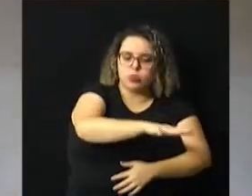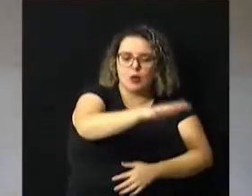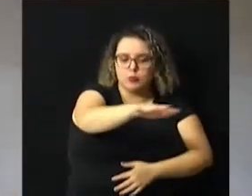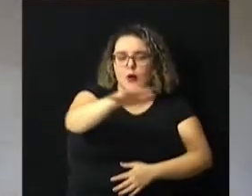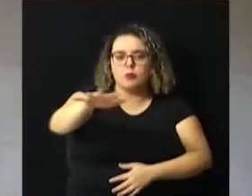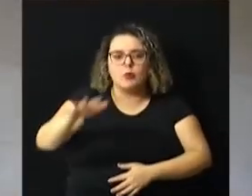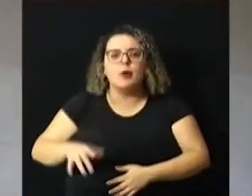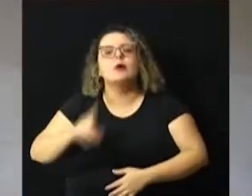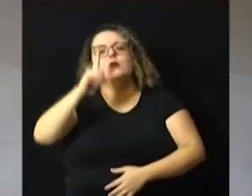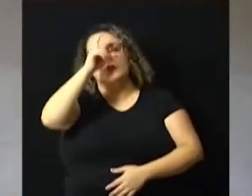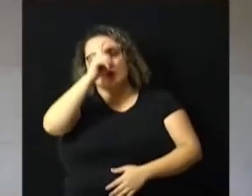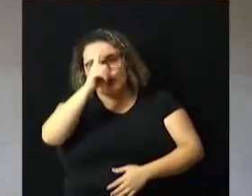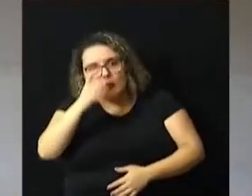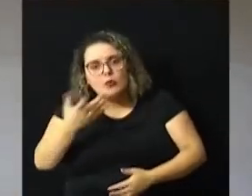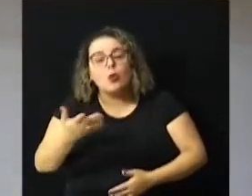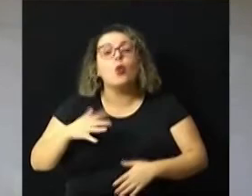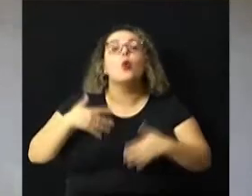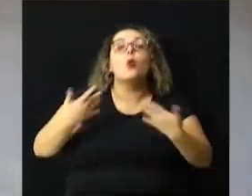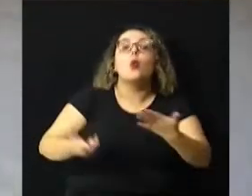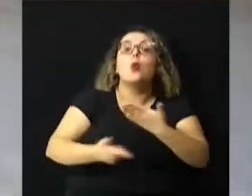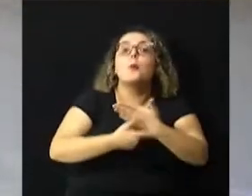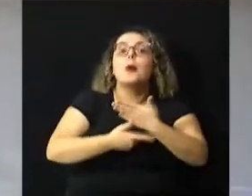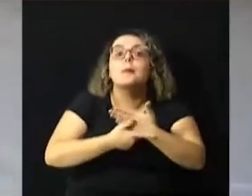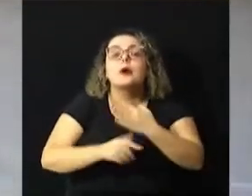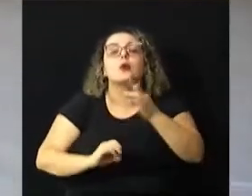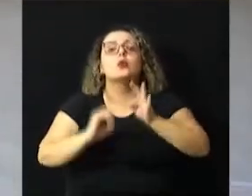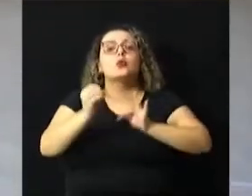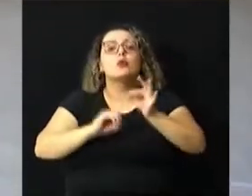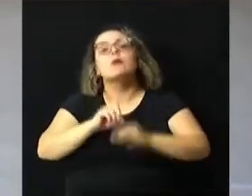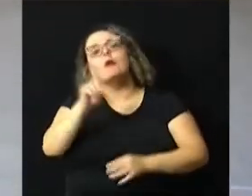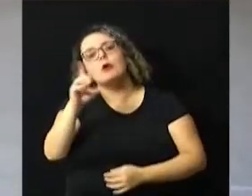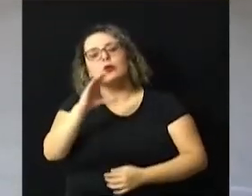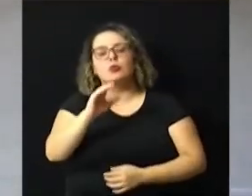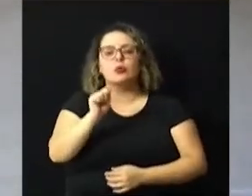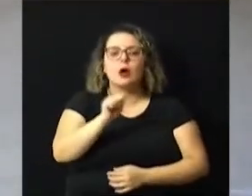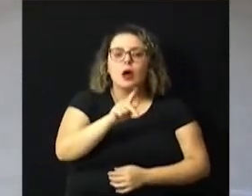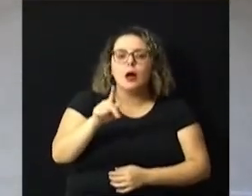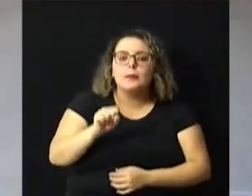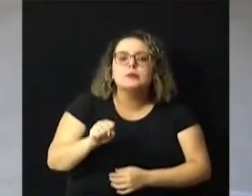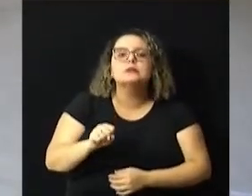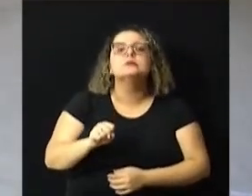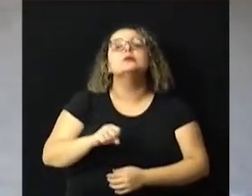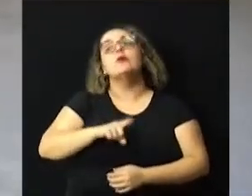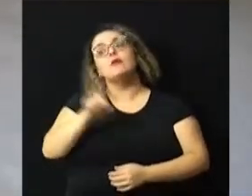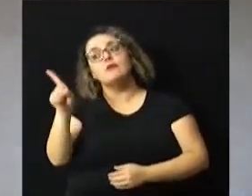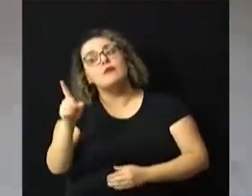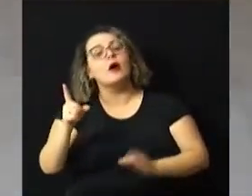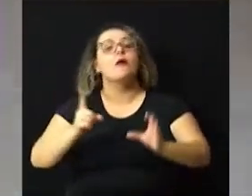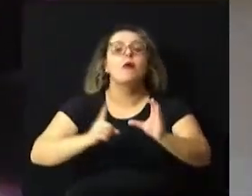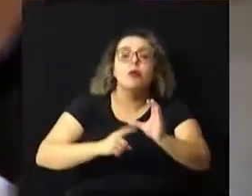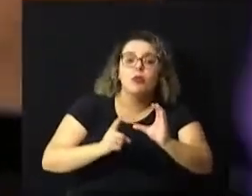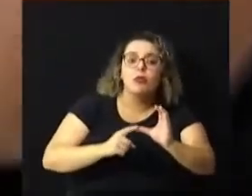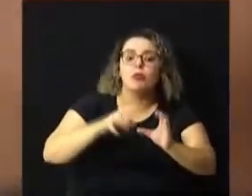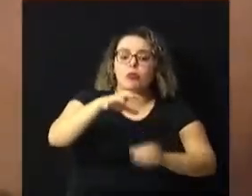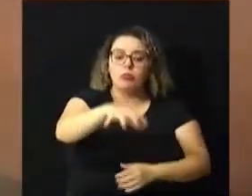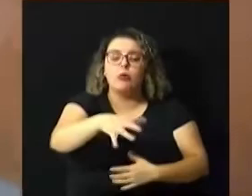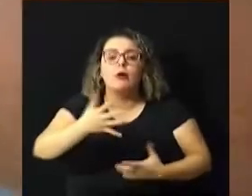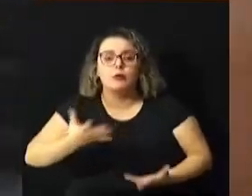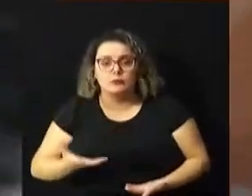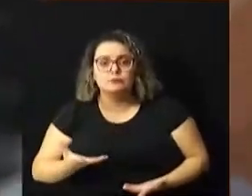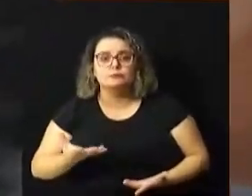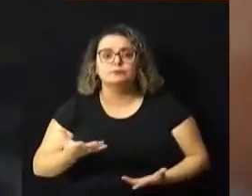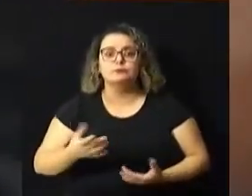vá no hospital conhecer qual que é o papel da TO, vai no CAPES, vai nas clínicas, vai na parte